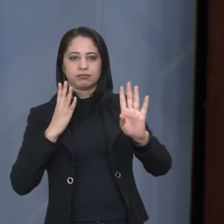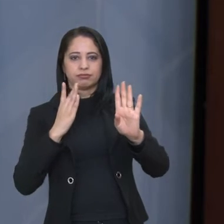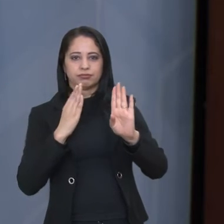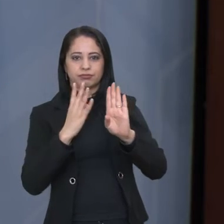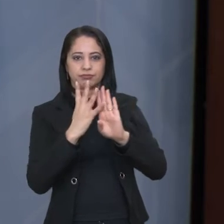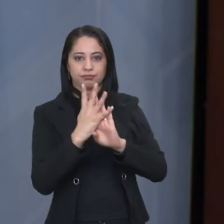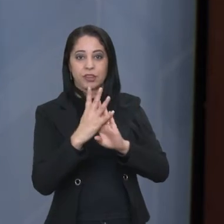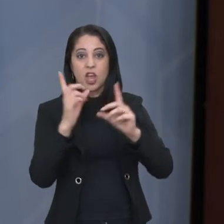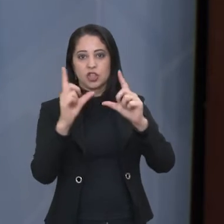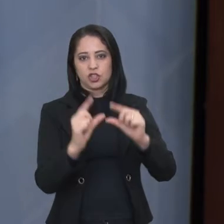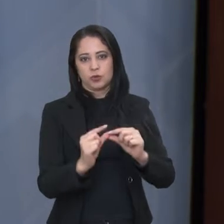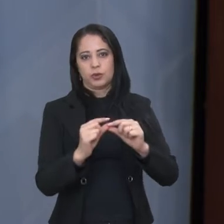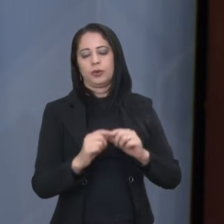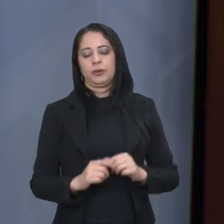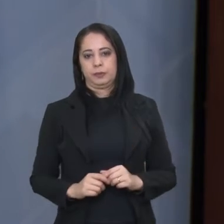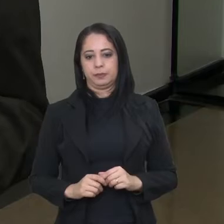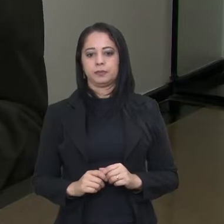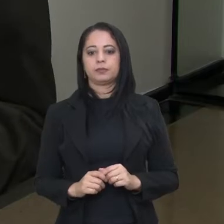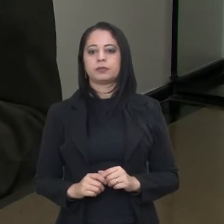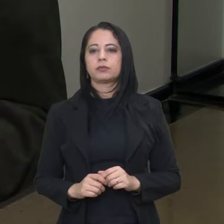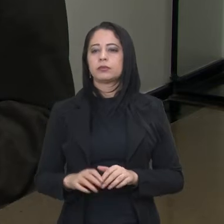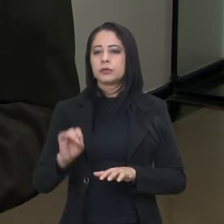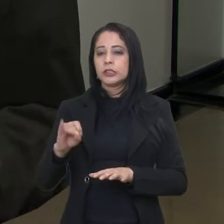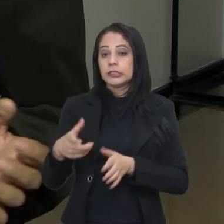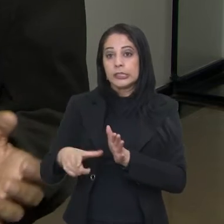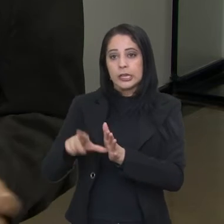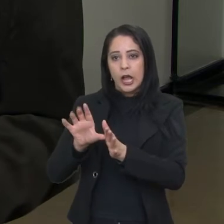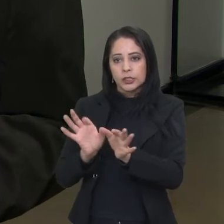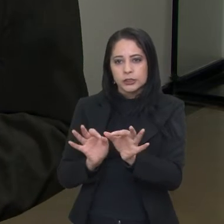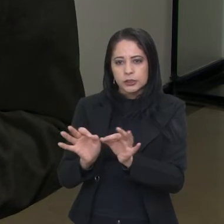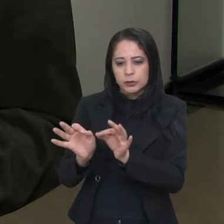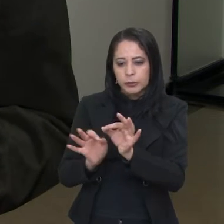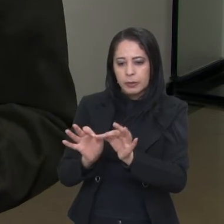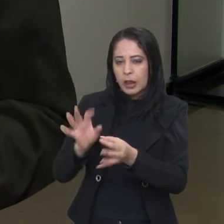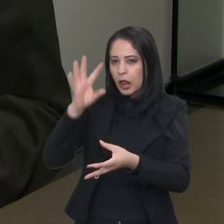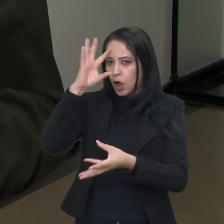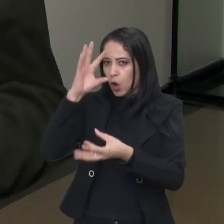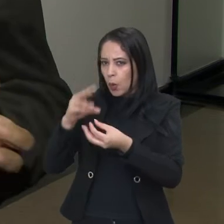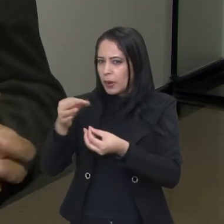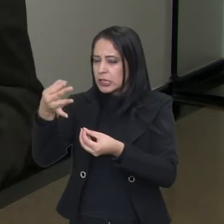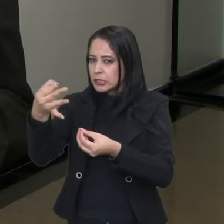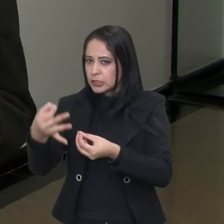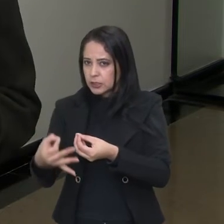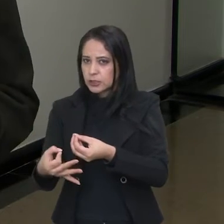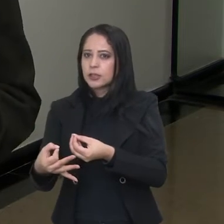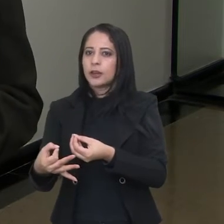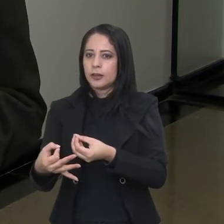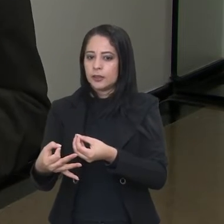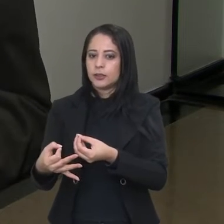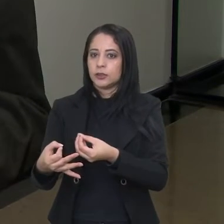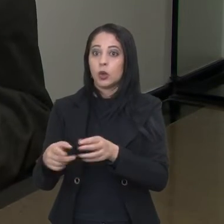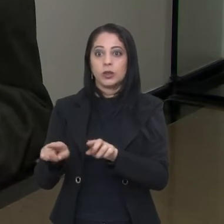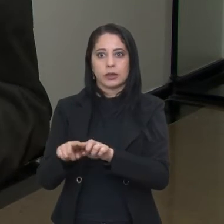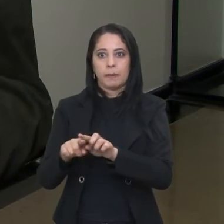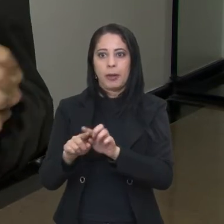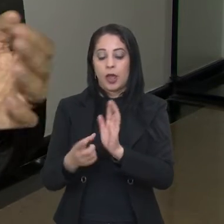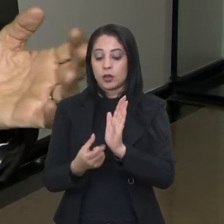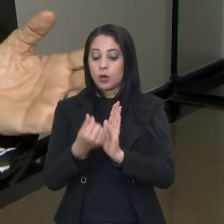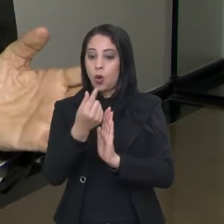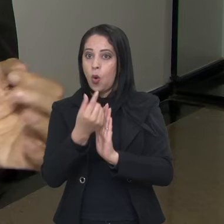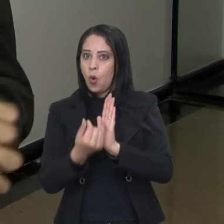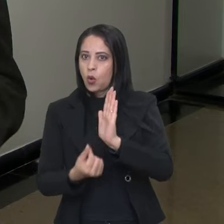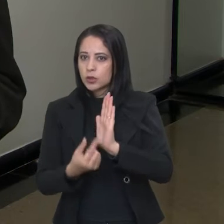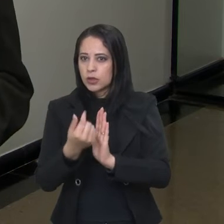espera pelas consultas e exames. Através de um planejamento, entendendo esse planejamento, entendendo o